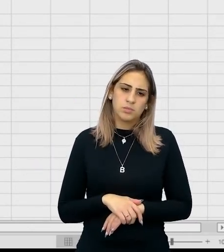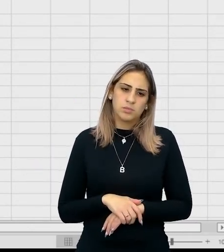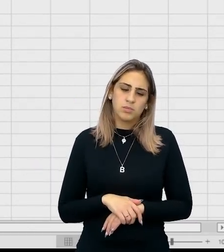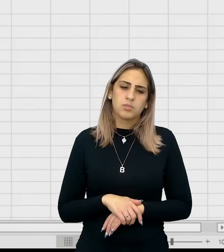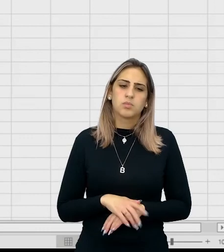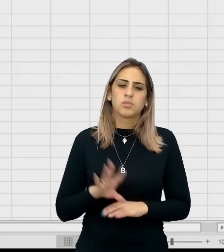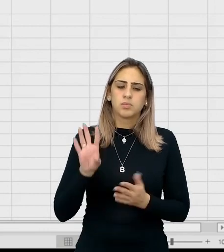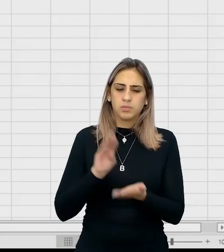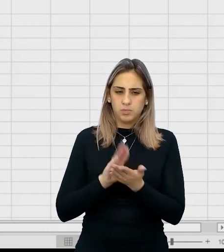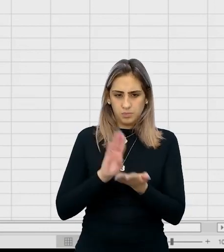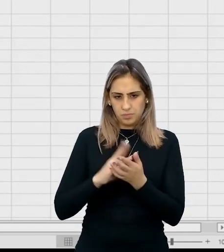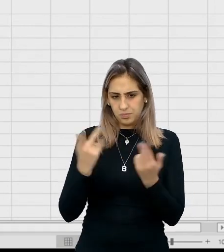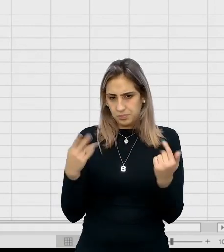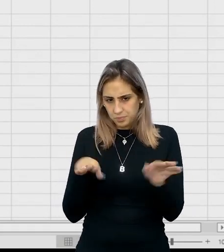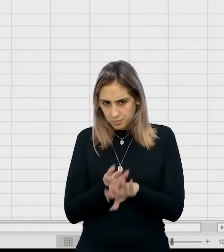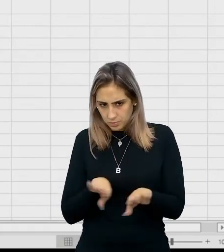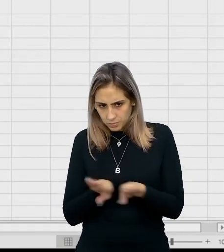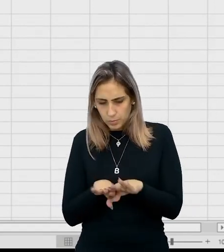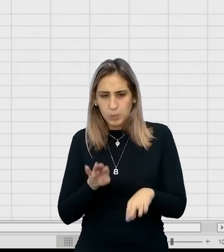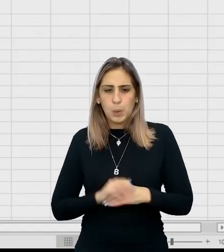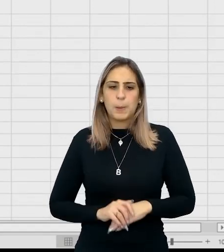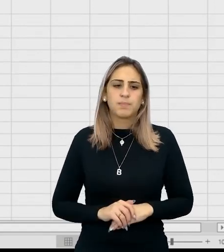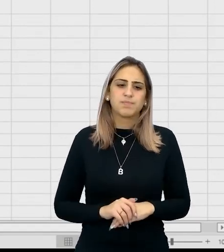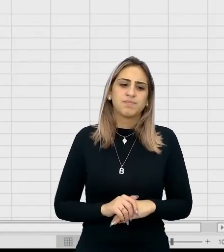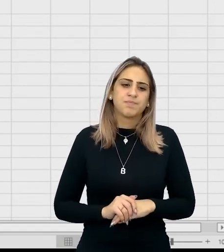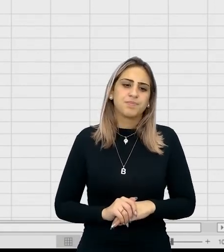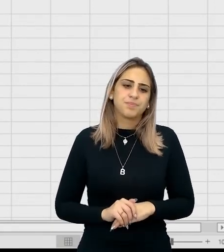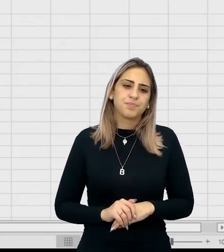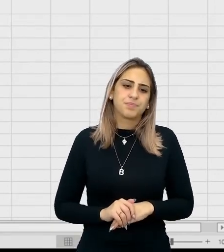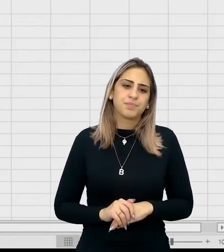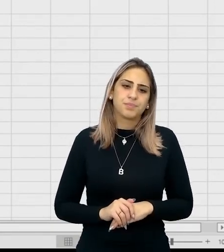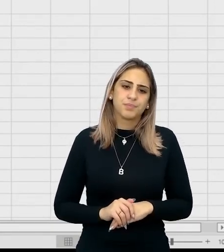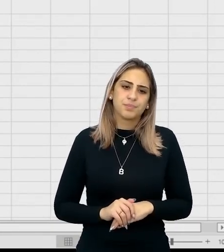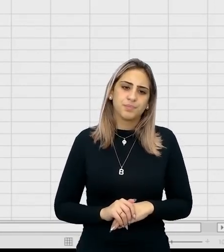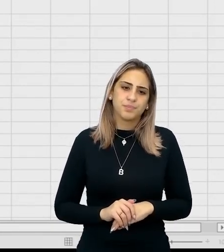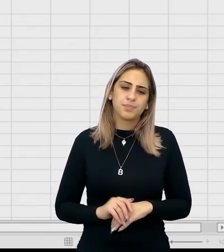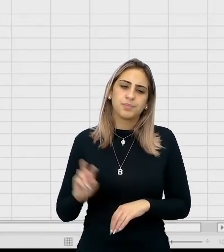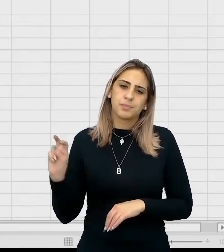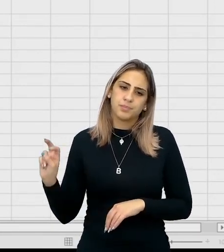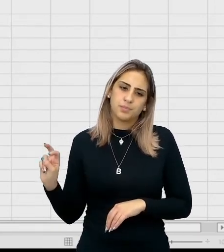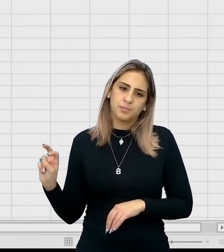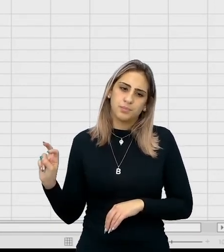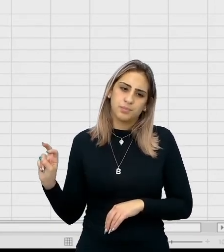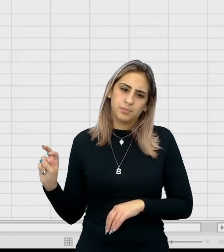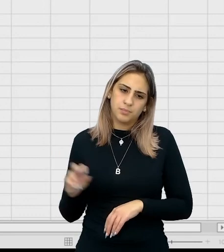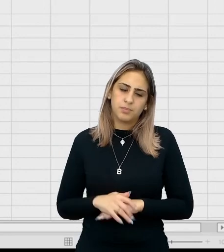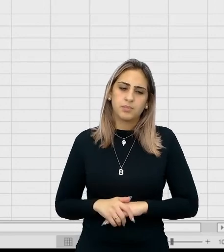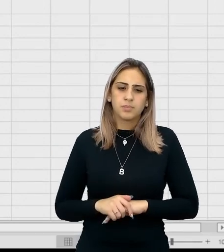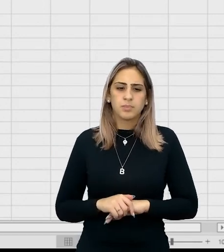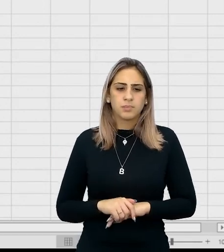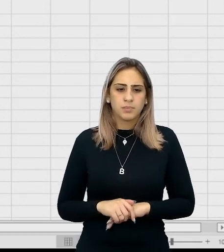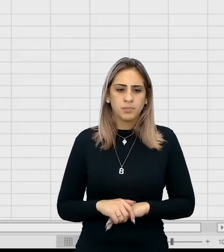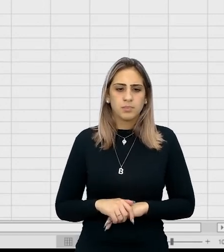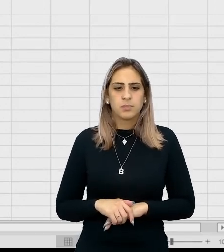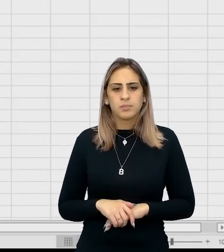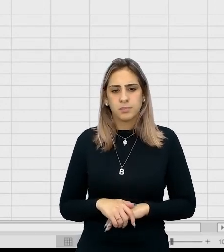copiar ele, Ctrl C, Ctrl V, eleva ele à quinta,